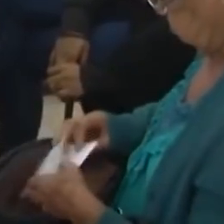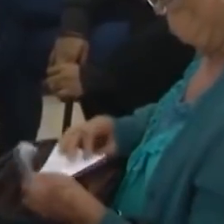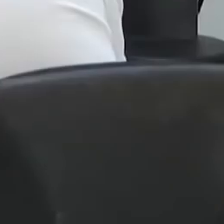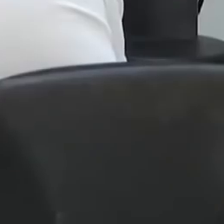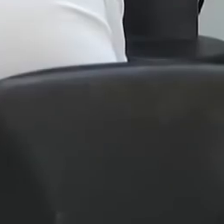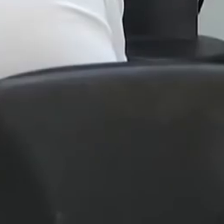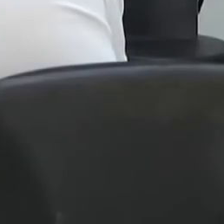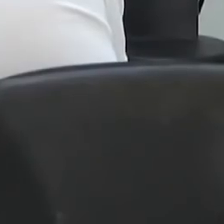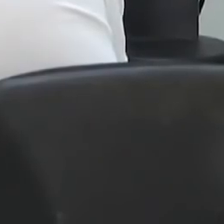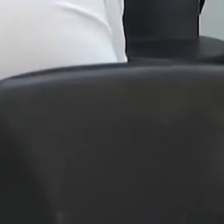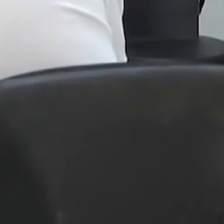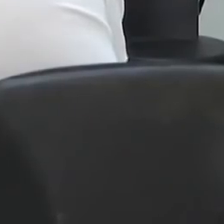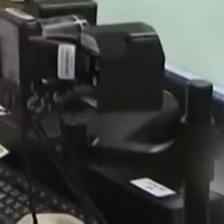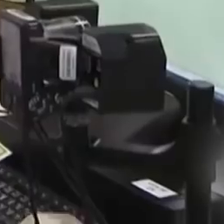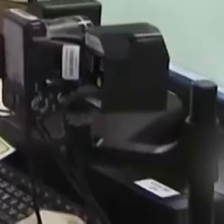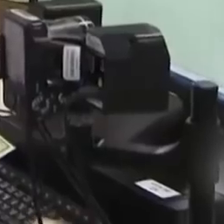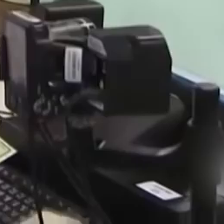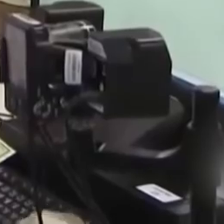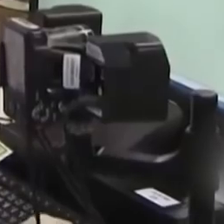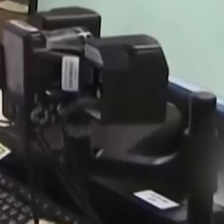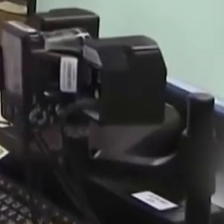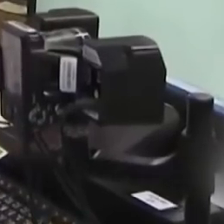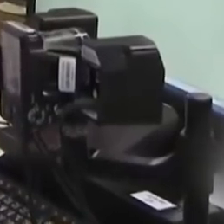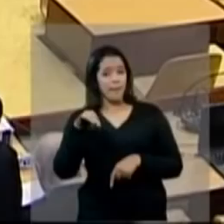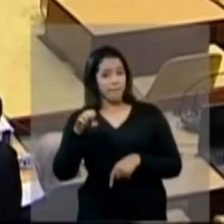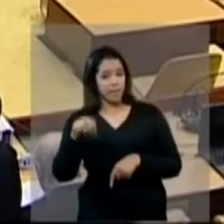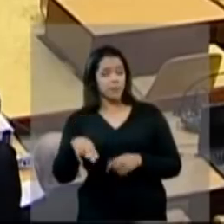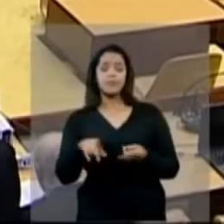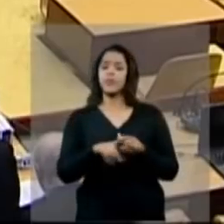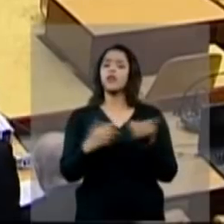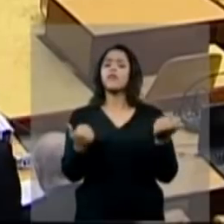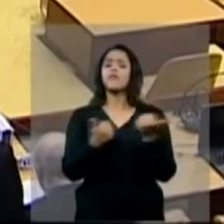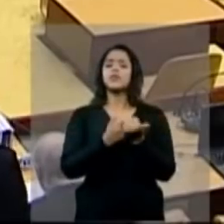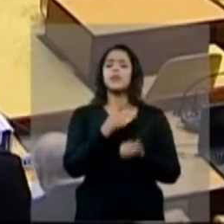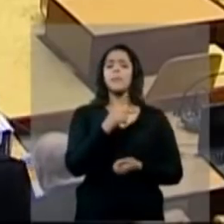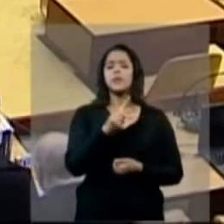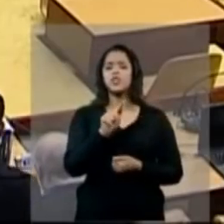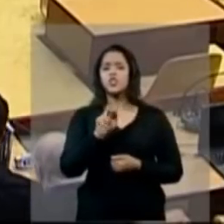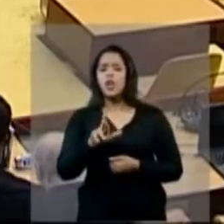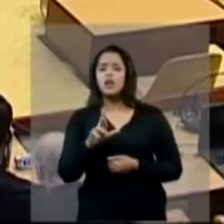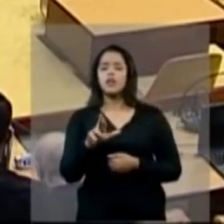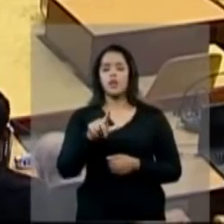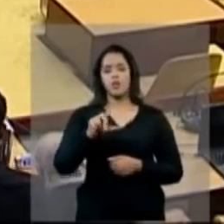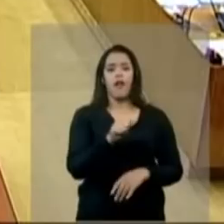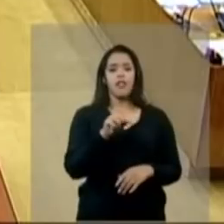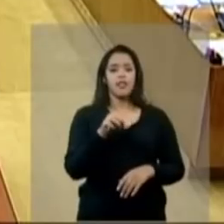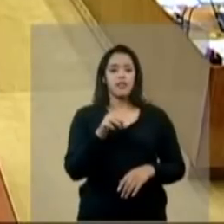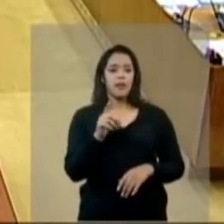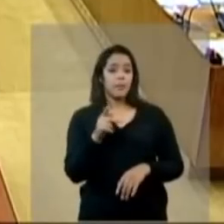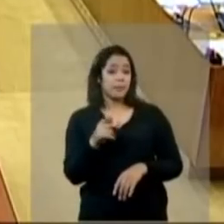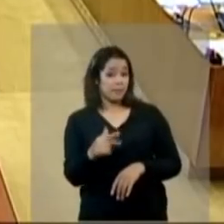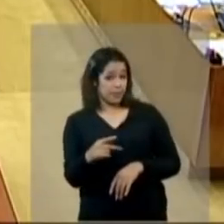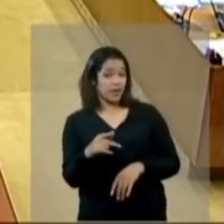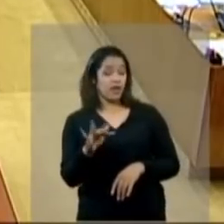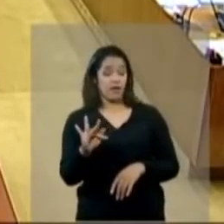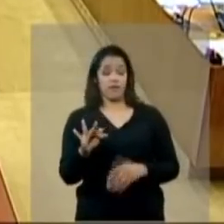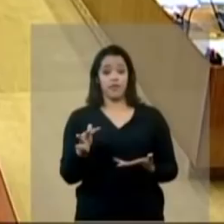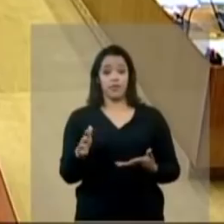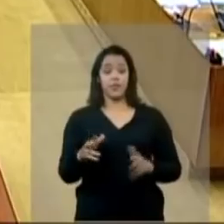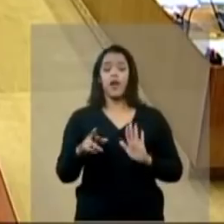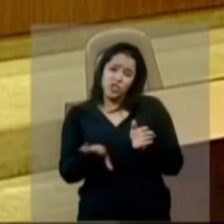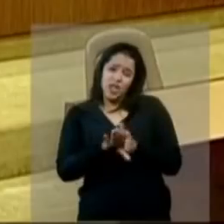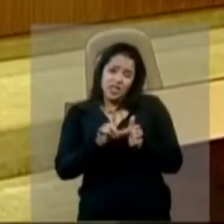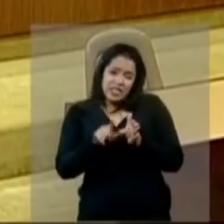o cadastramento entre o primeiro e o segundo turnos. A maioria dos ministros seguiu o relator e negou o pedido